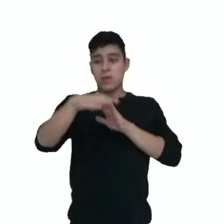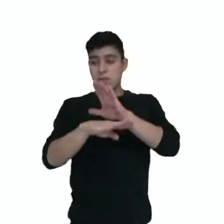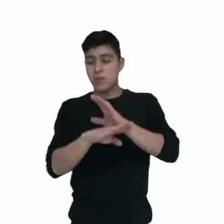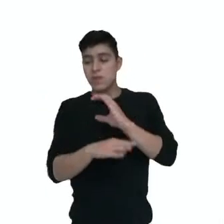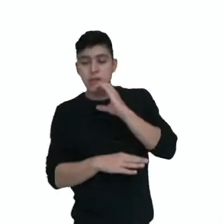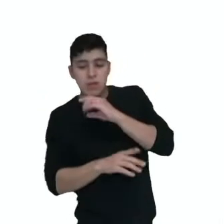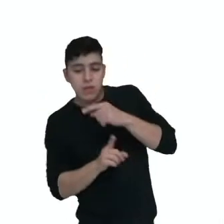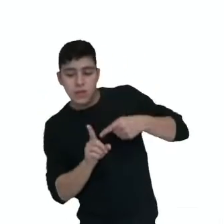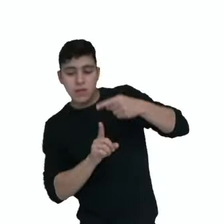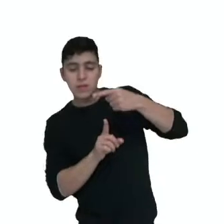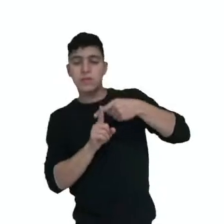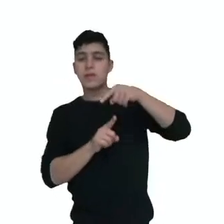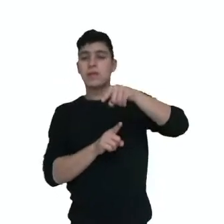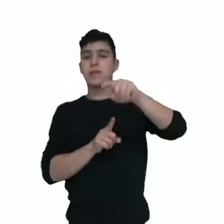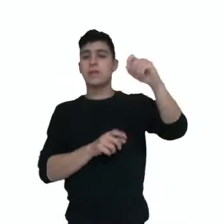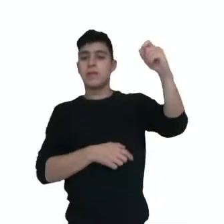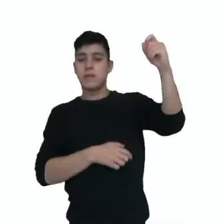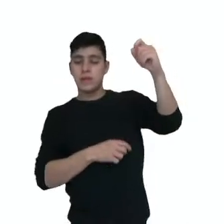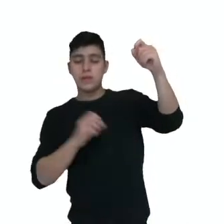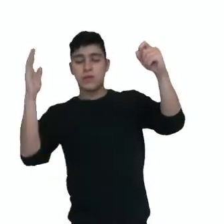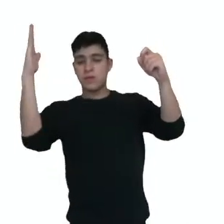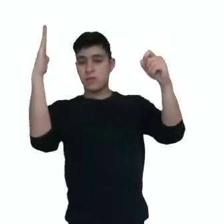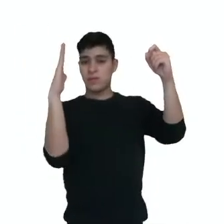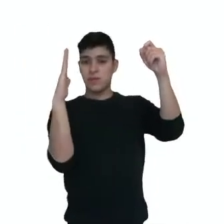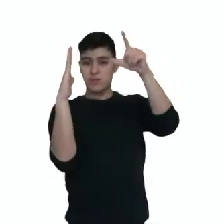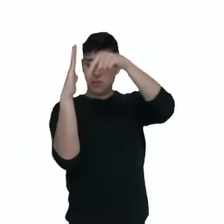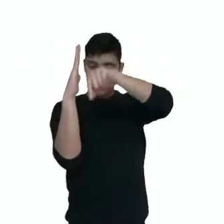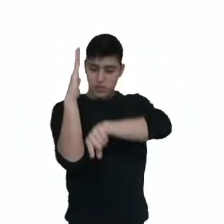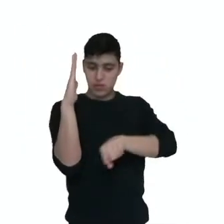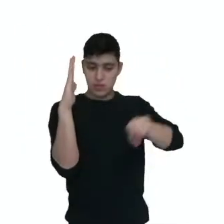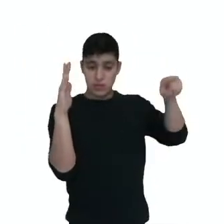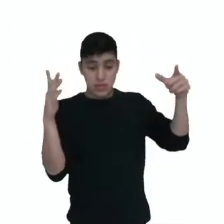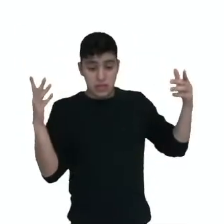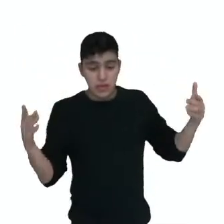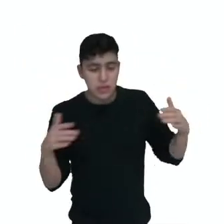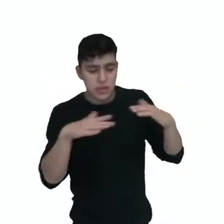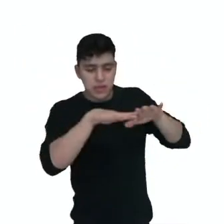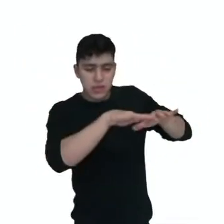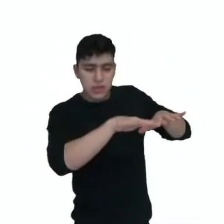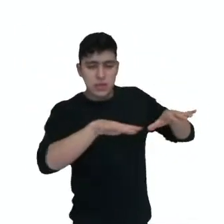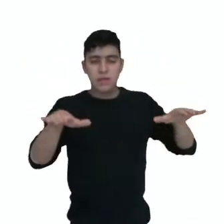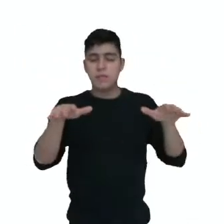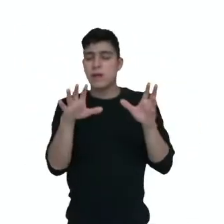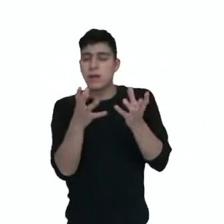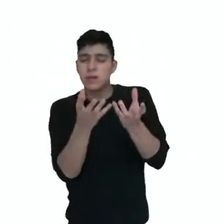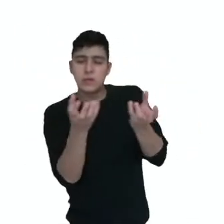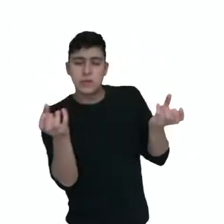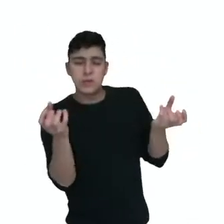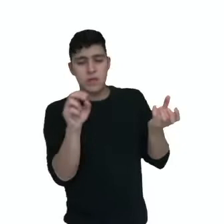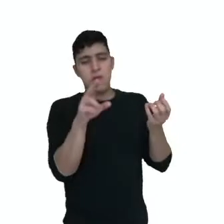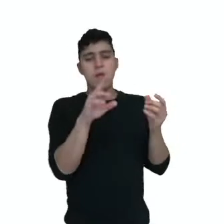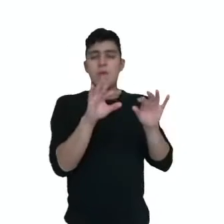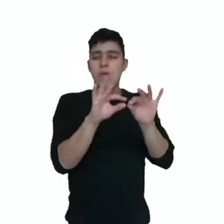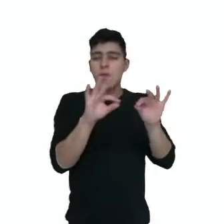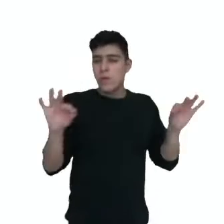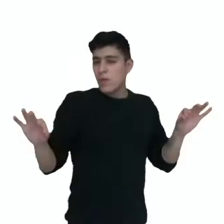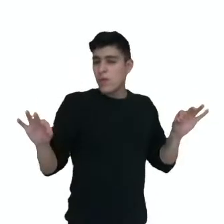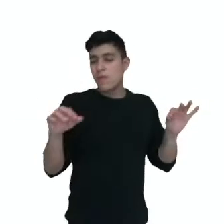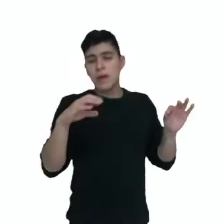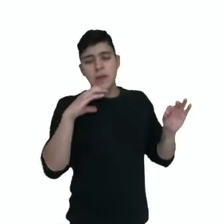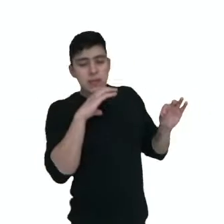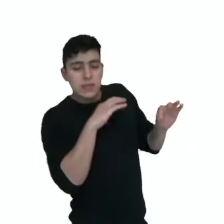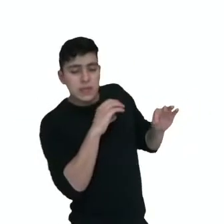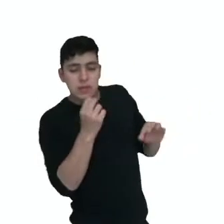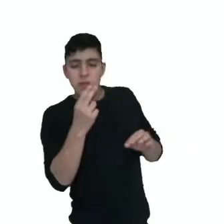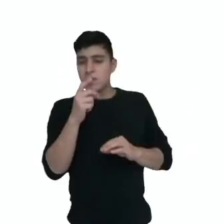ocorre a fotossíntese produzida pelo fitoplâncton. Então, se essa camada superficial é mais espessa ou menos espessa, mais ou menos quente, mais